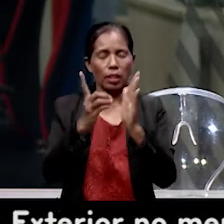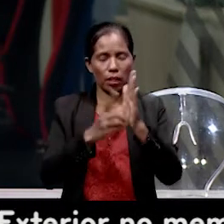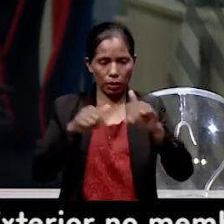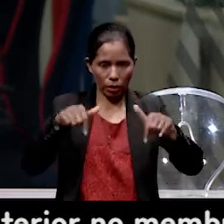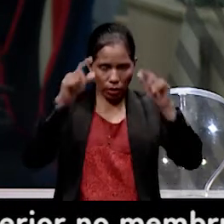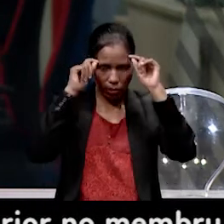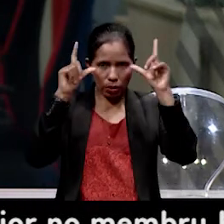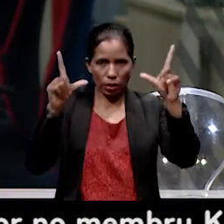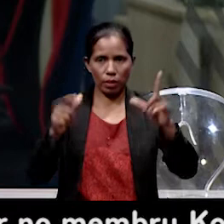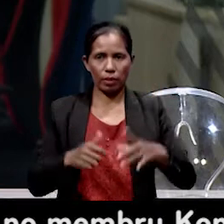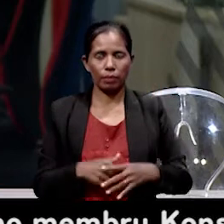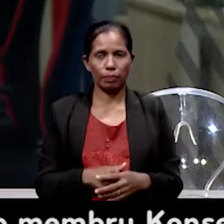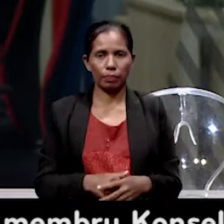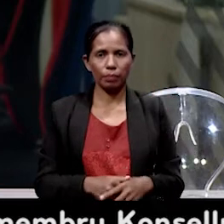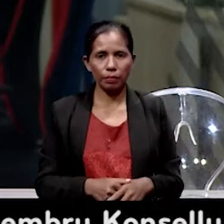Timor-Leste.